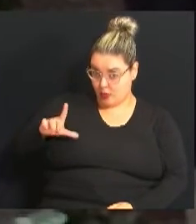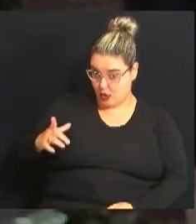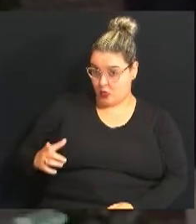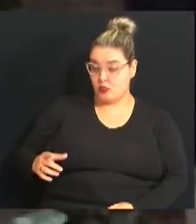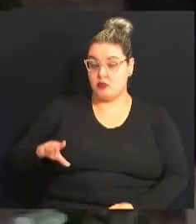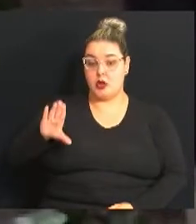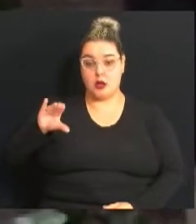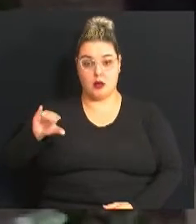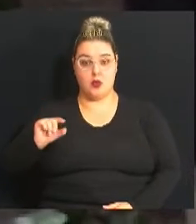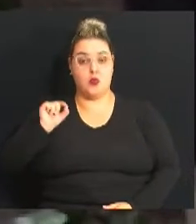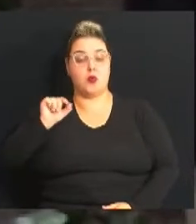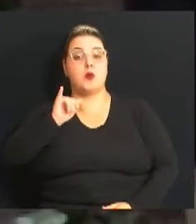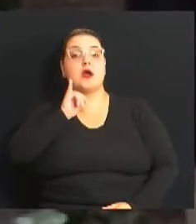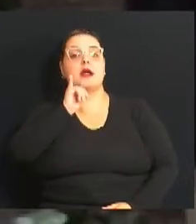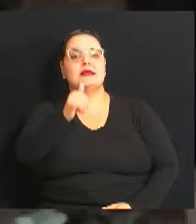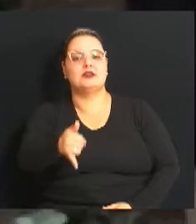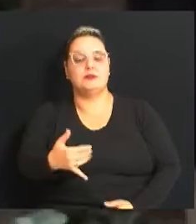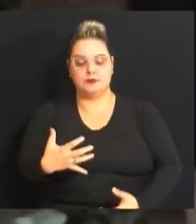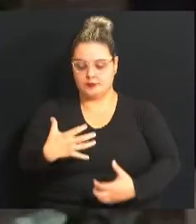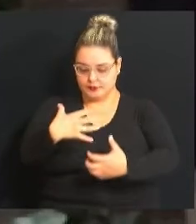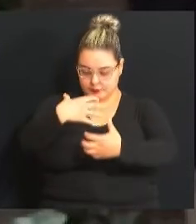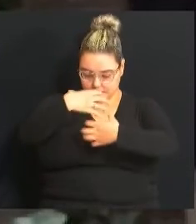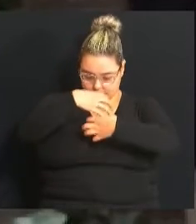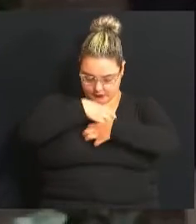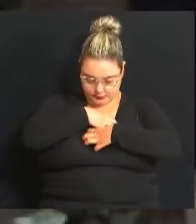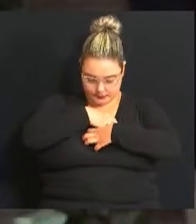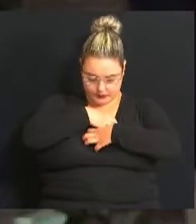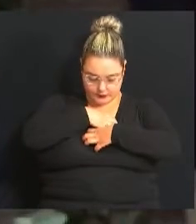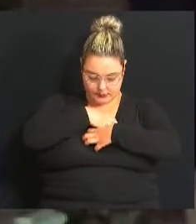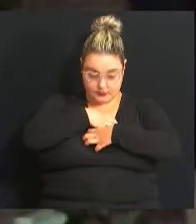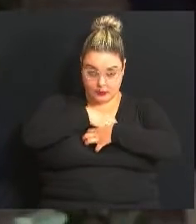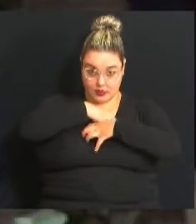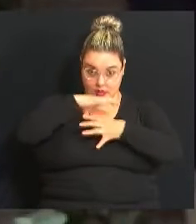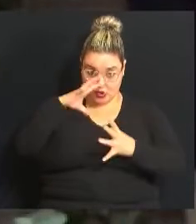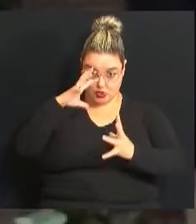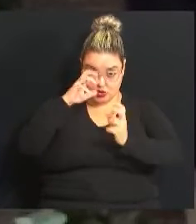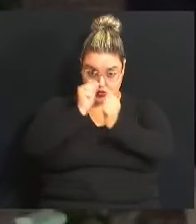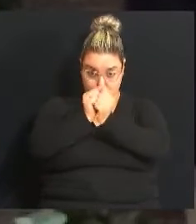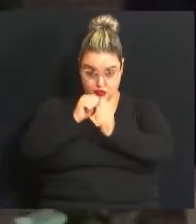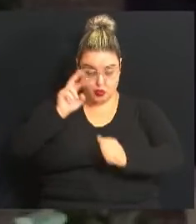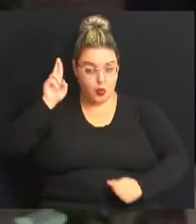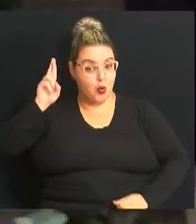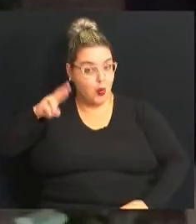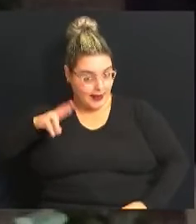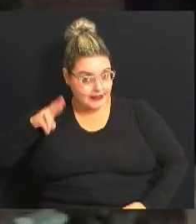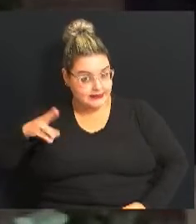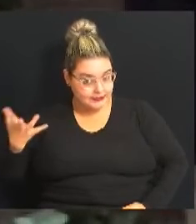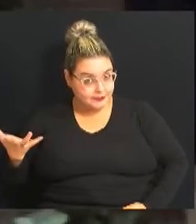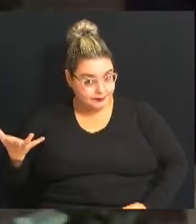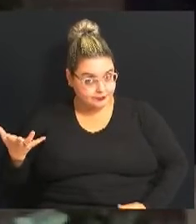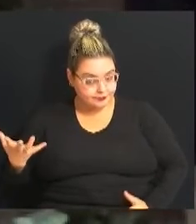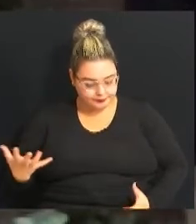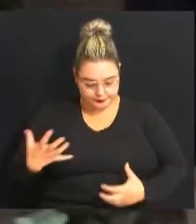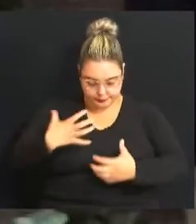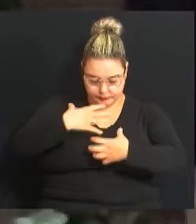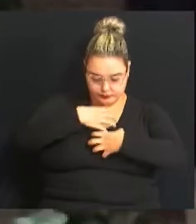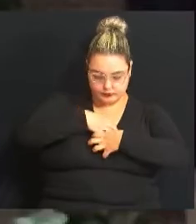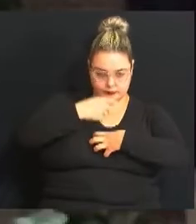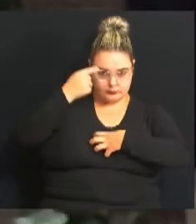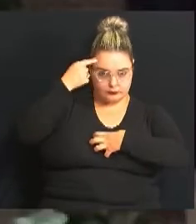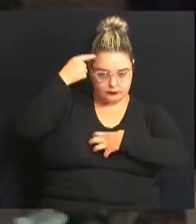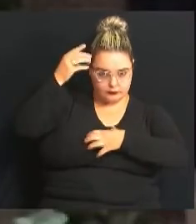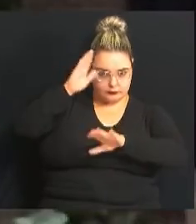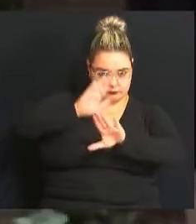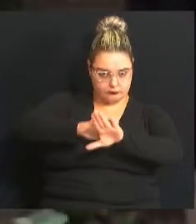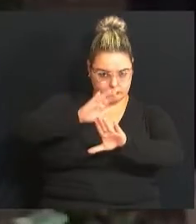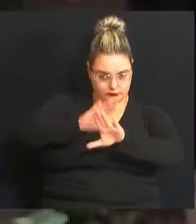diz? Que a emoção, ela vem sempre junto com a razão. Então, sentimento, pensamento e ação,